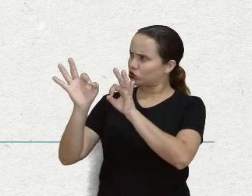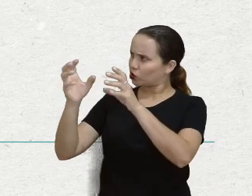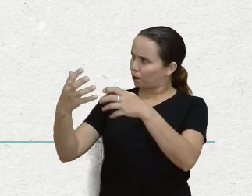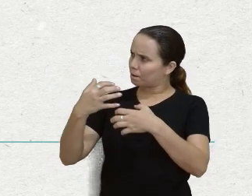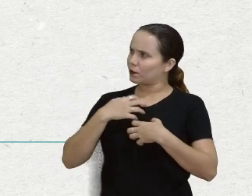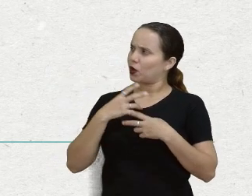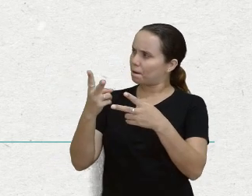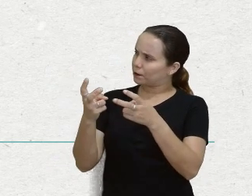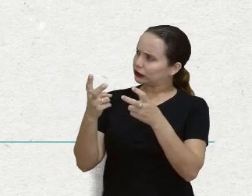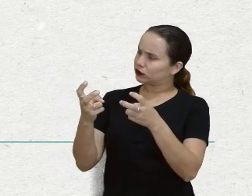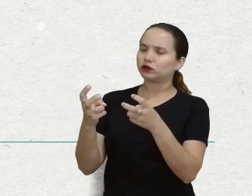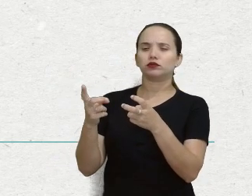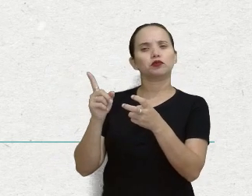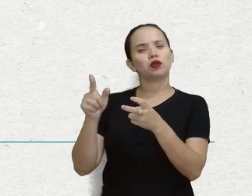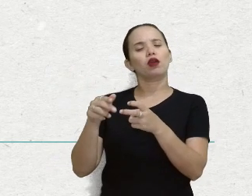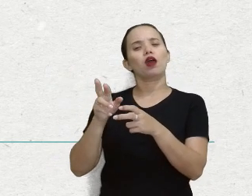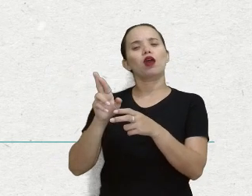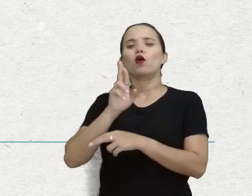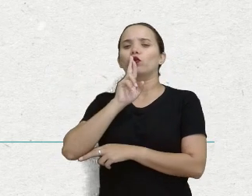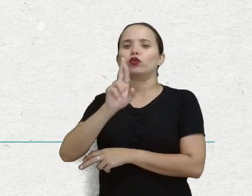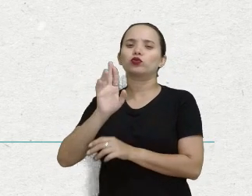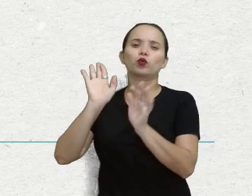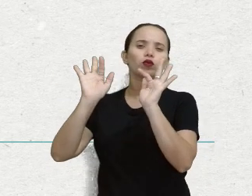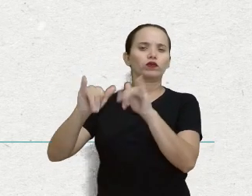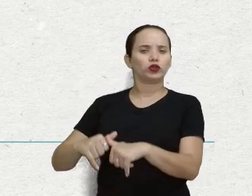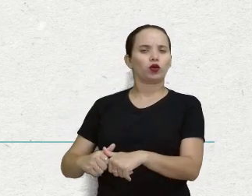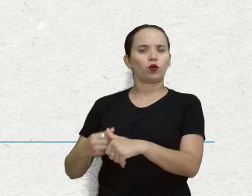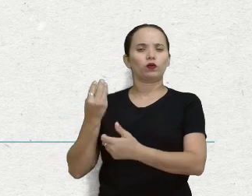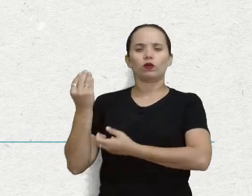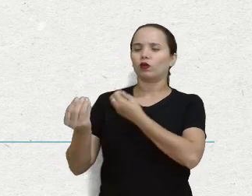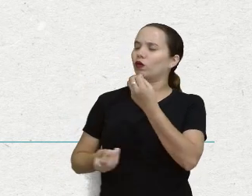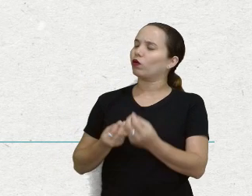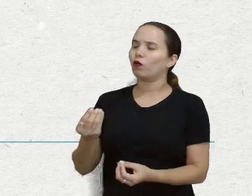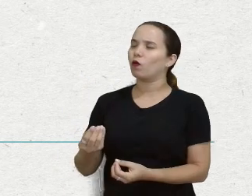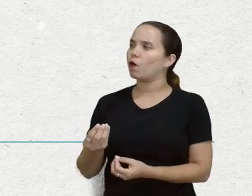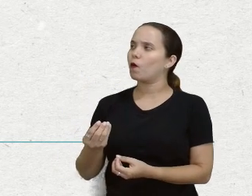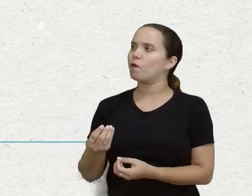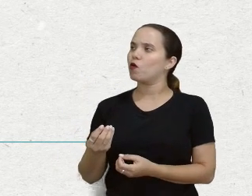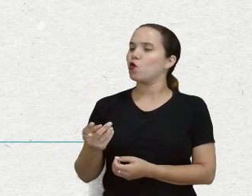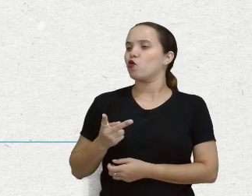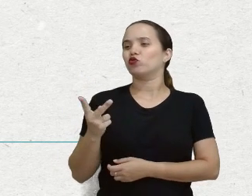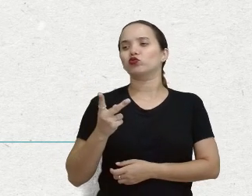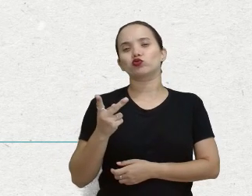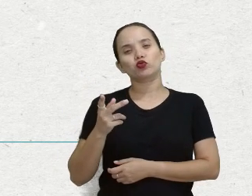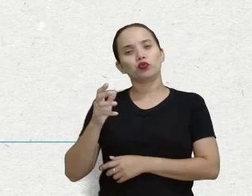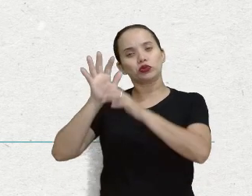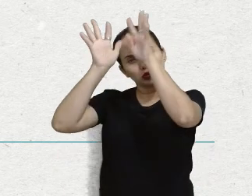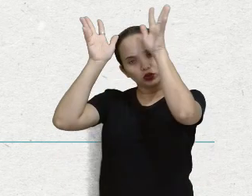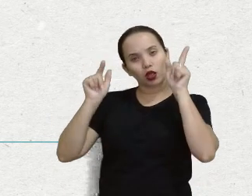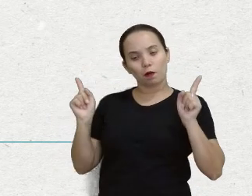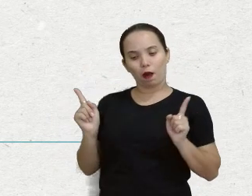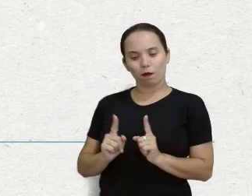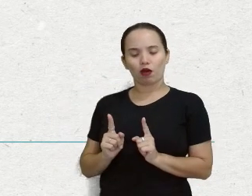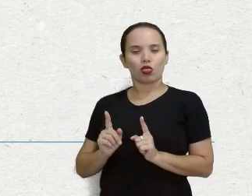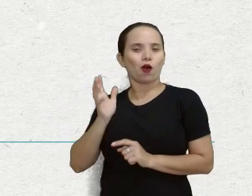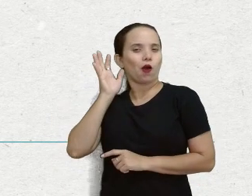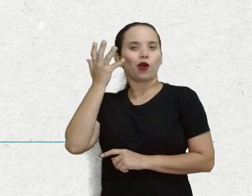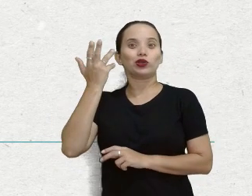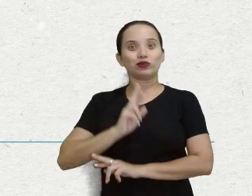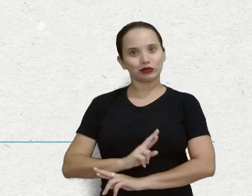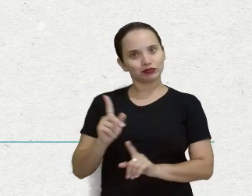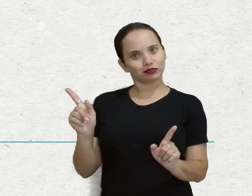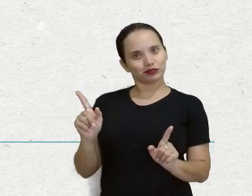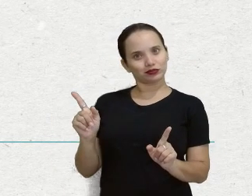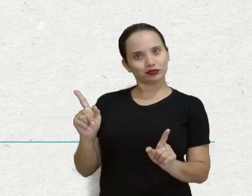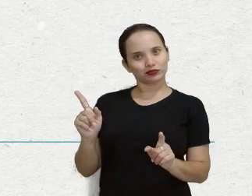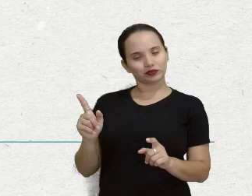justamente do resultado final ali, né? De como o coelho e o guaxinim conseguiram resolver de uma forma diferente. Porque como você